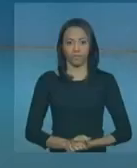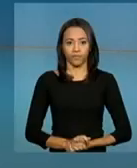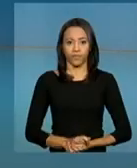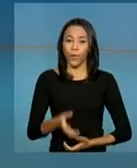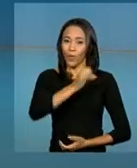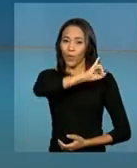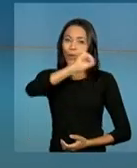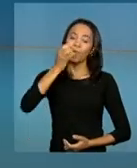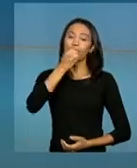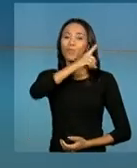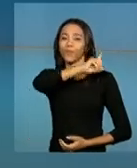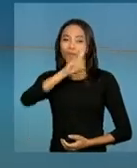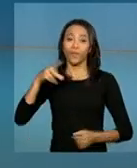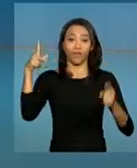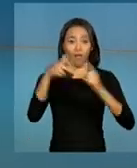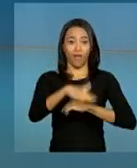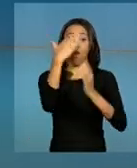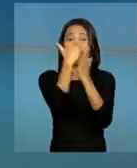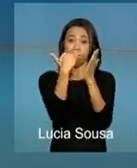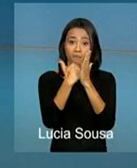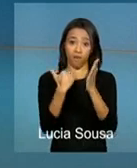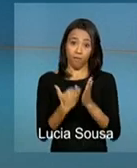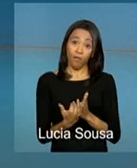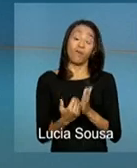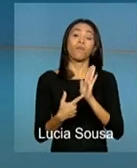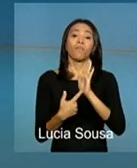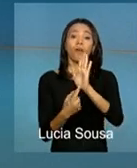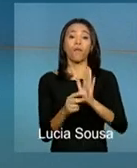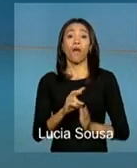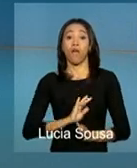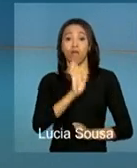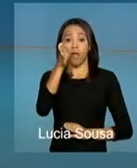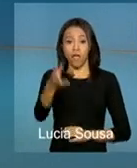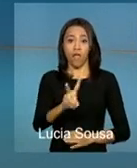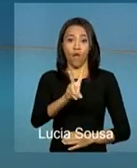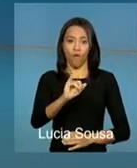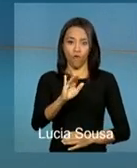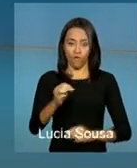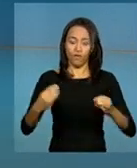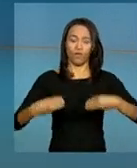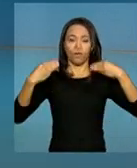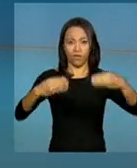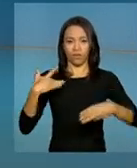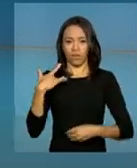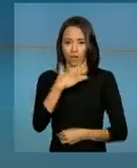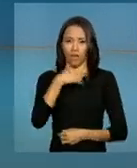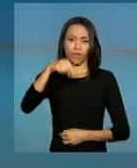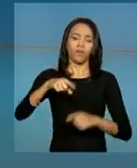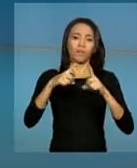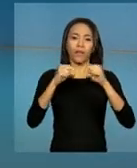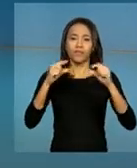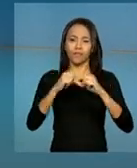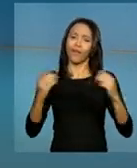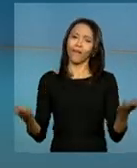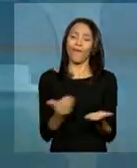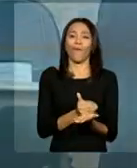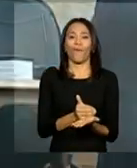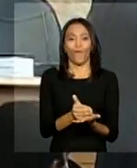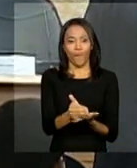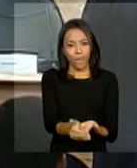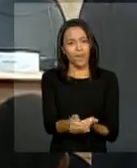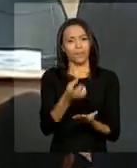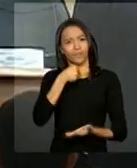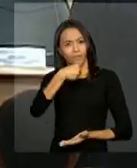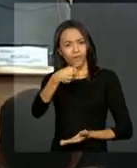Olá bom dia interrompemos a programação para ir ao vivo ao ministério da saúde em Brasília começa nesse momento